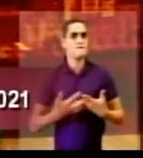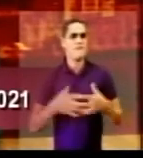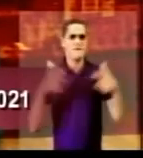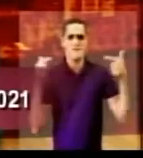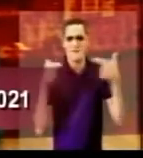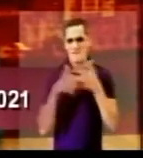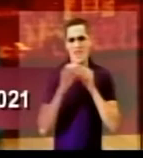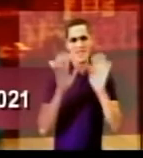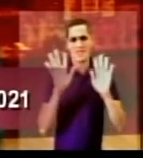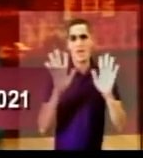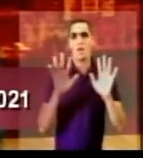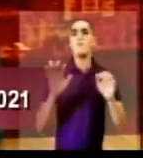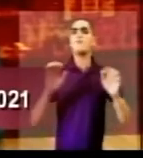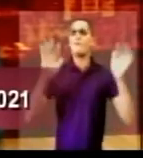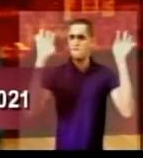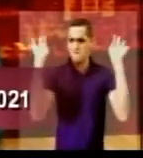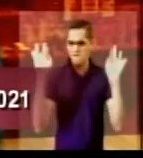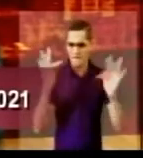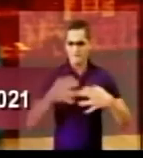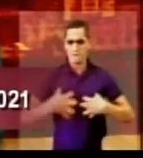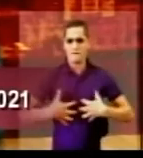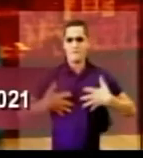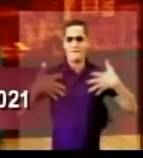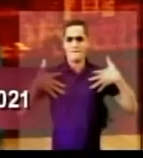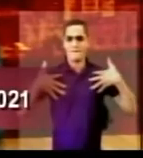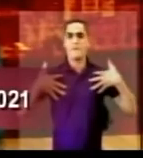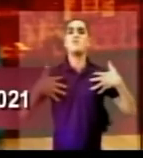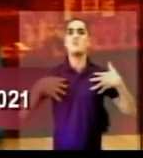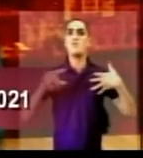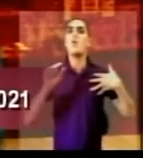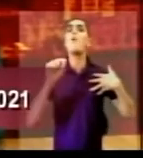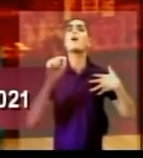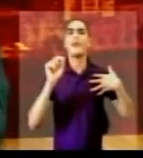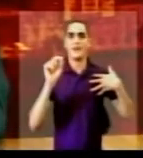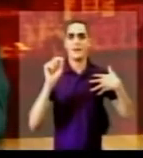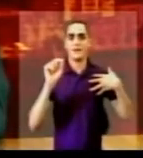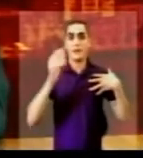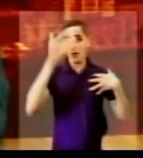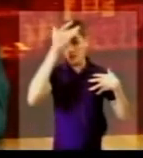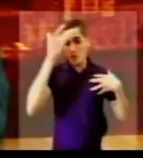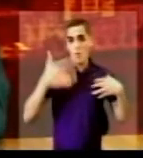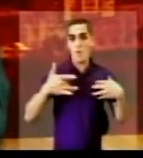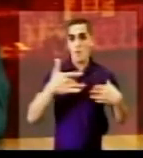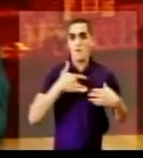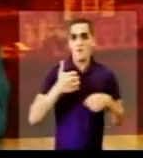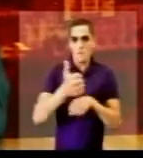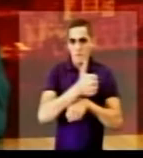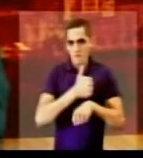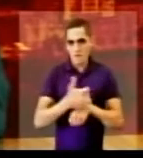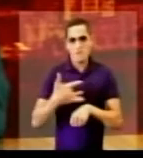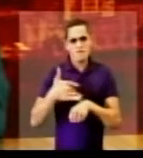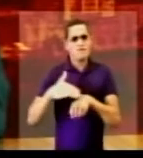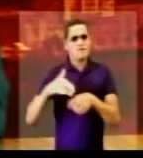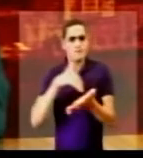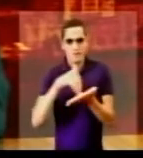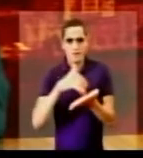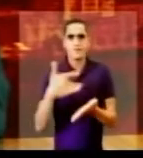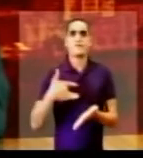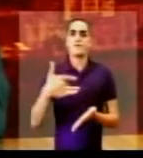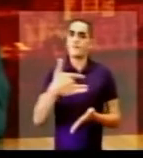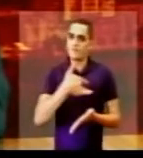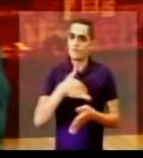extasiado, que foi o envolvimento dos profissionais da Secretaria de Saúde e da